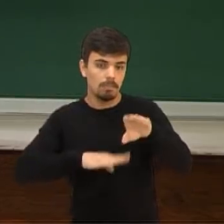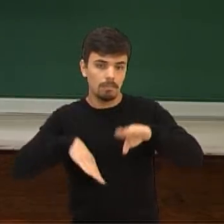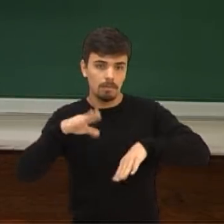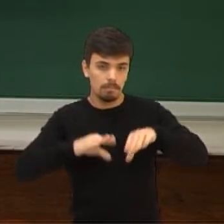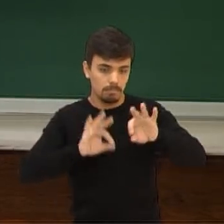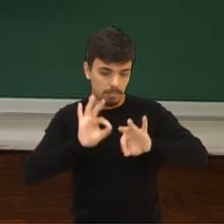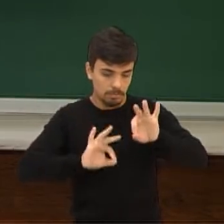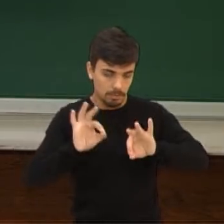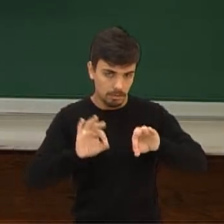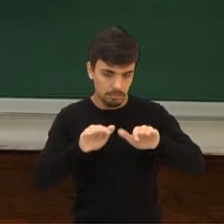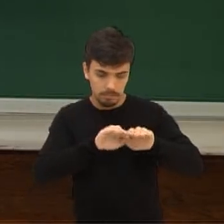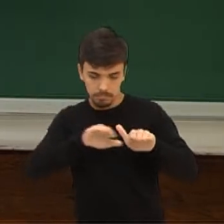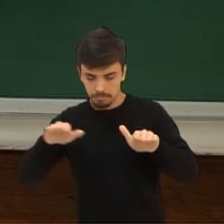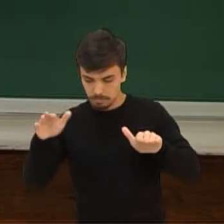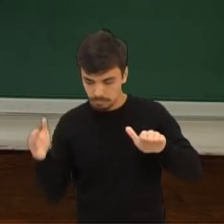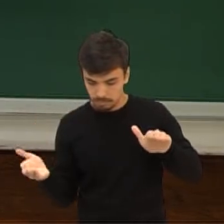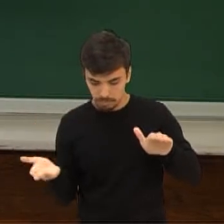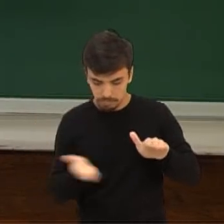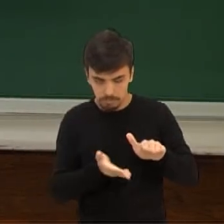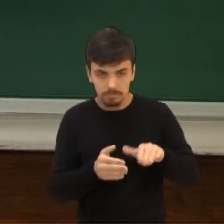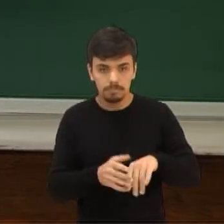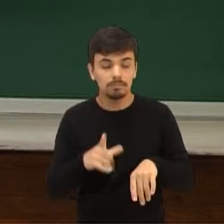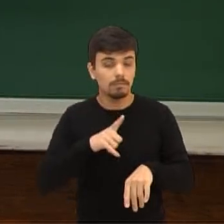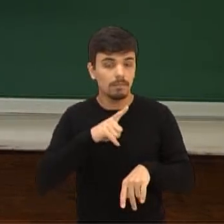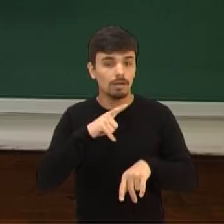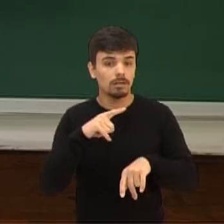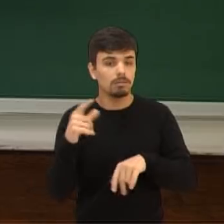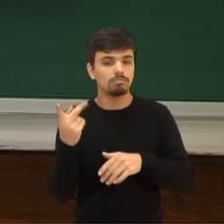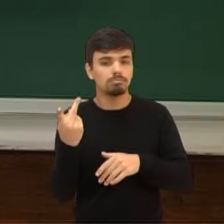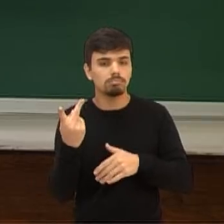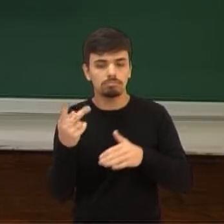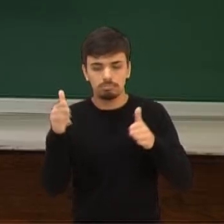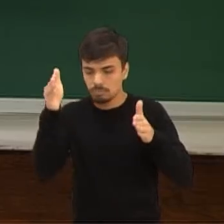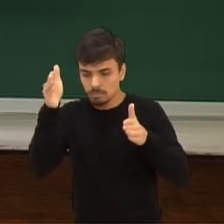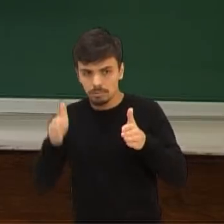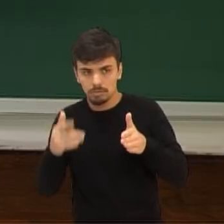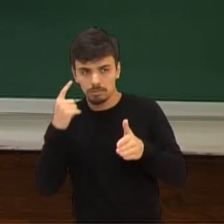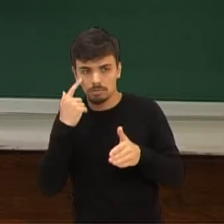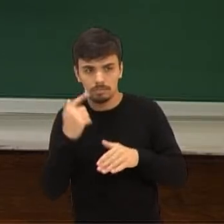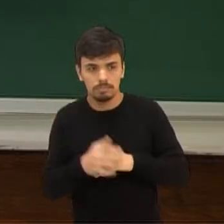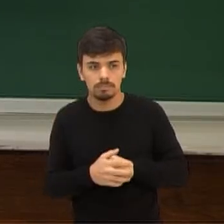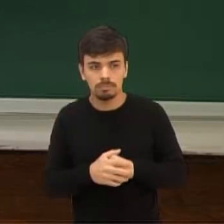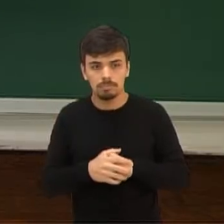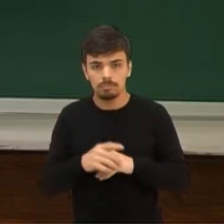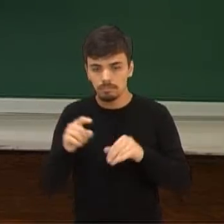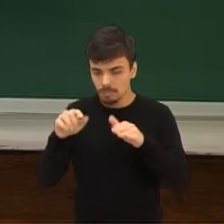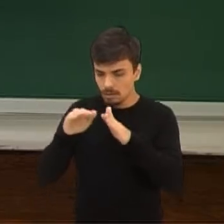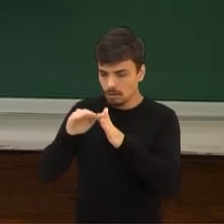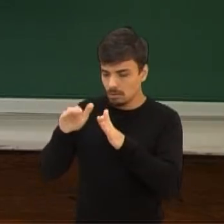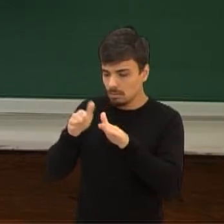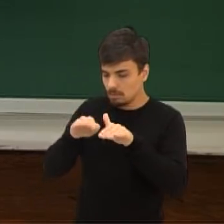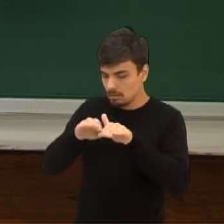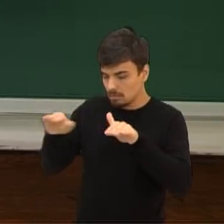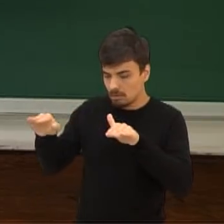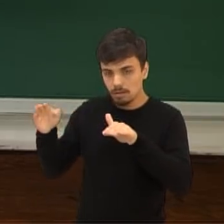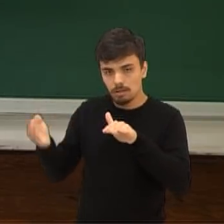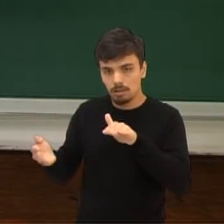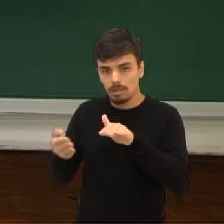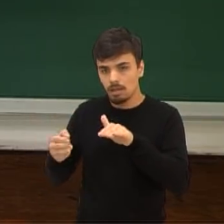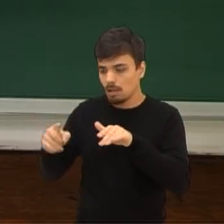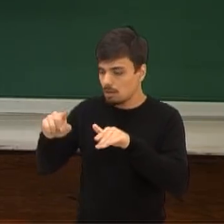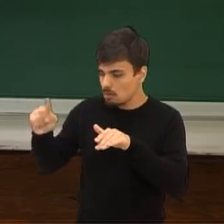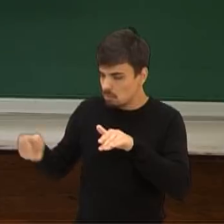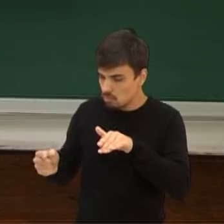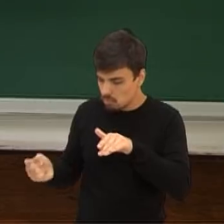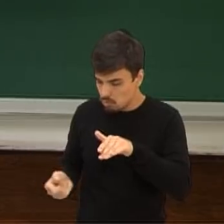olhem aqui no desenho do slide, tem umas bordas. Essas bordas tem que ter na planificação, porque